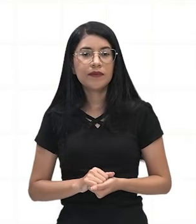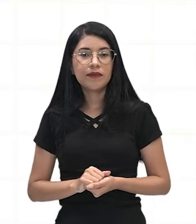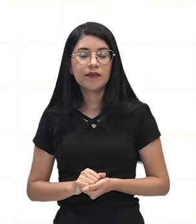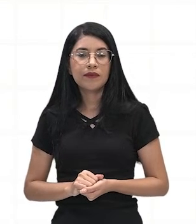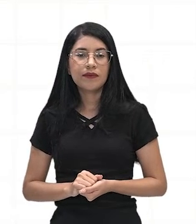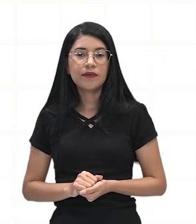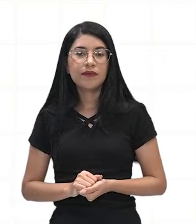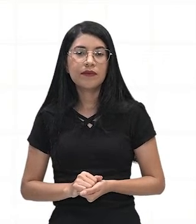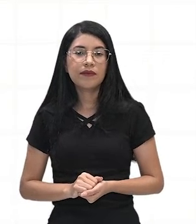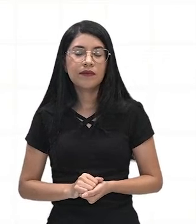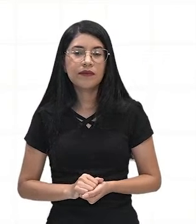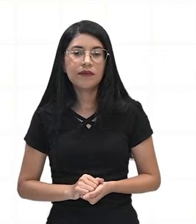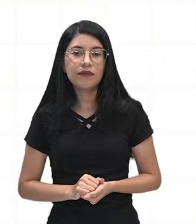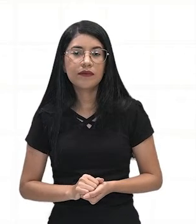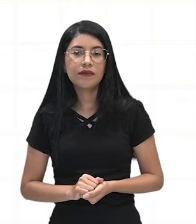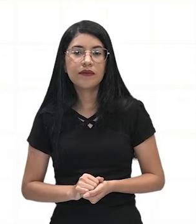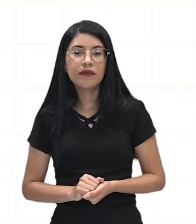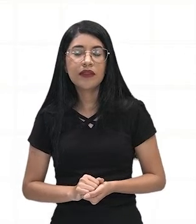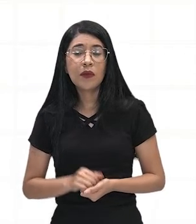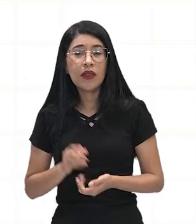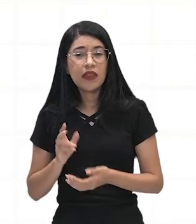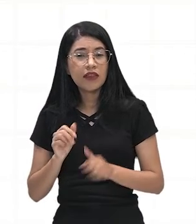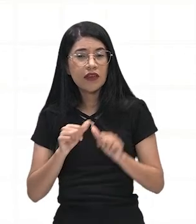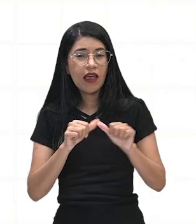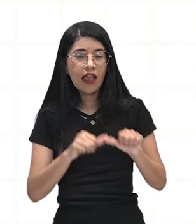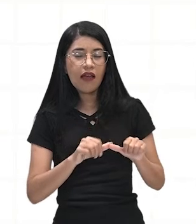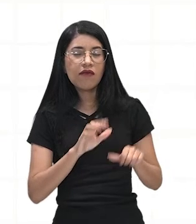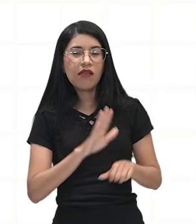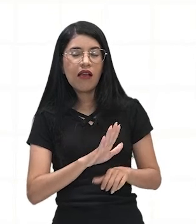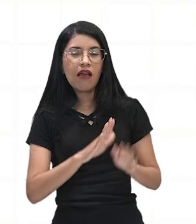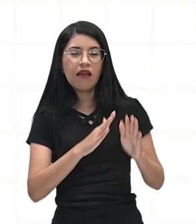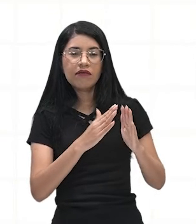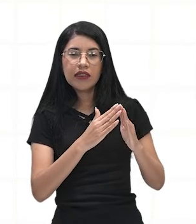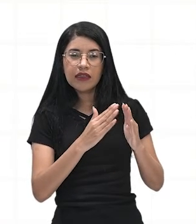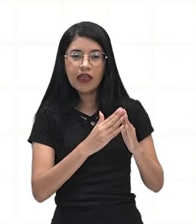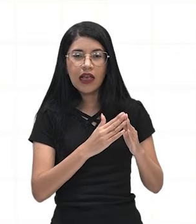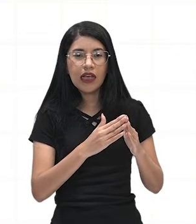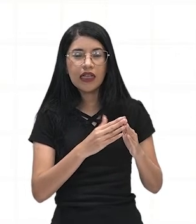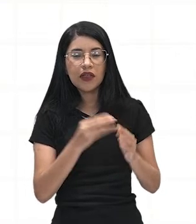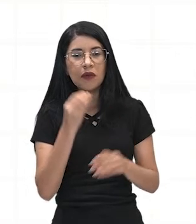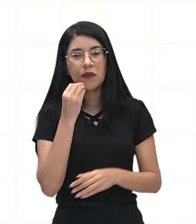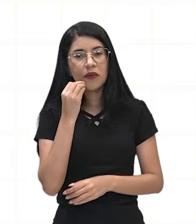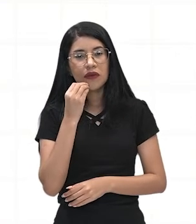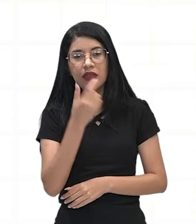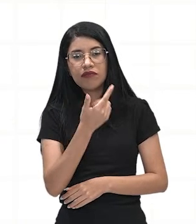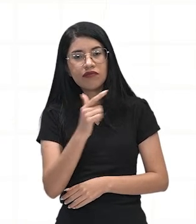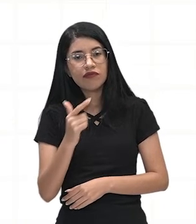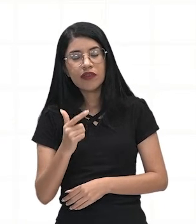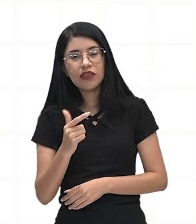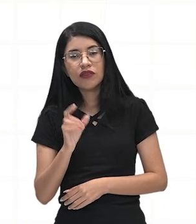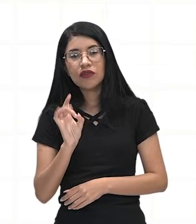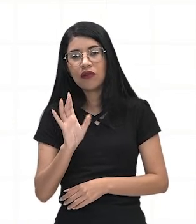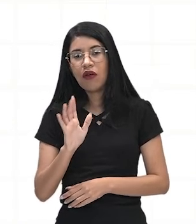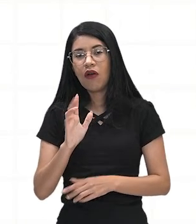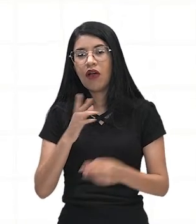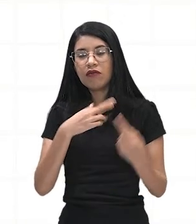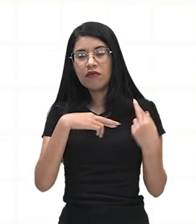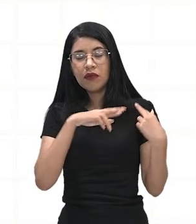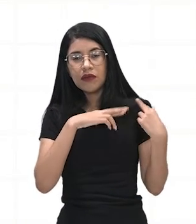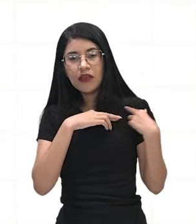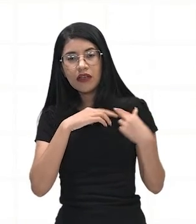Elas geralmente ficavam em casa e não tinham muitas oportunidades, além das